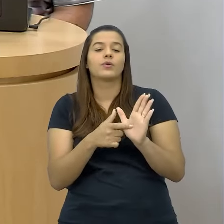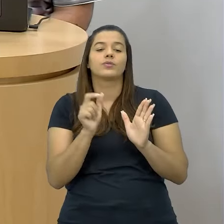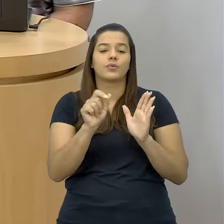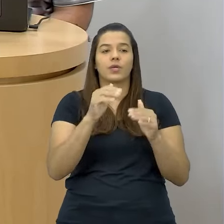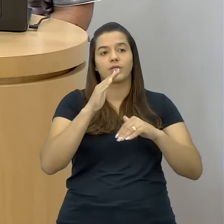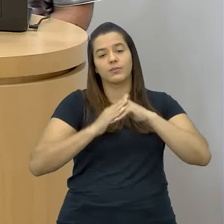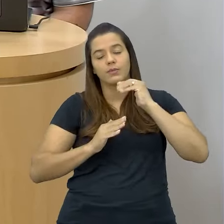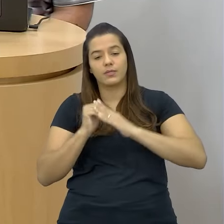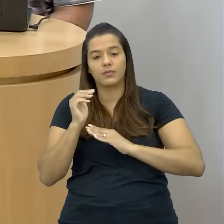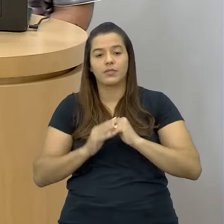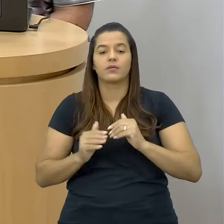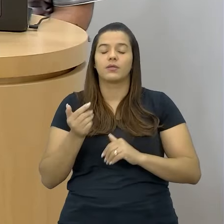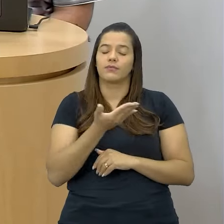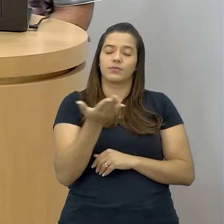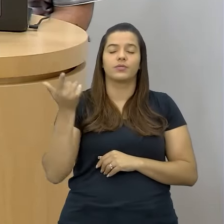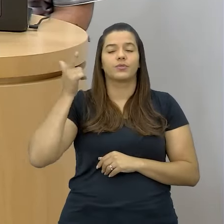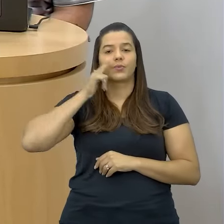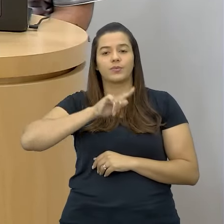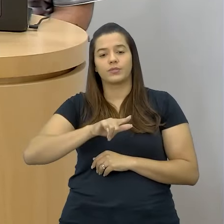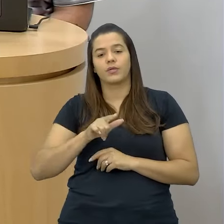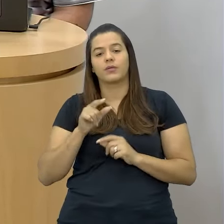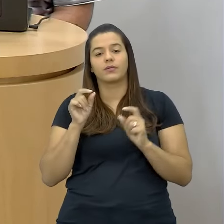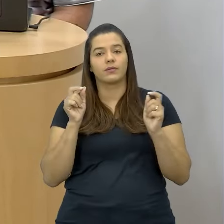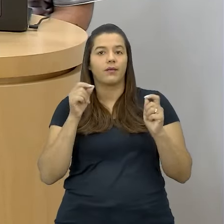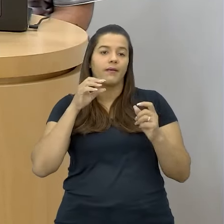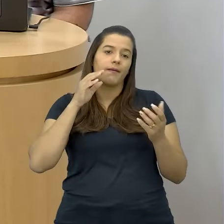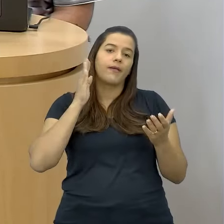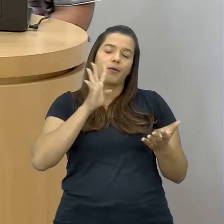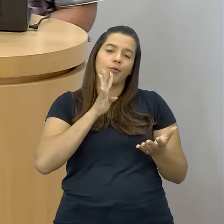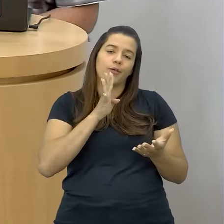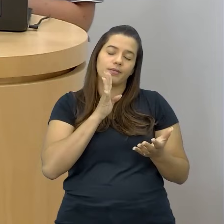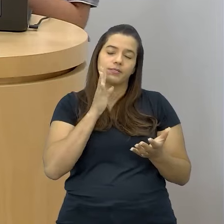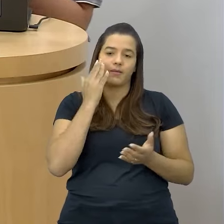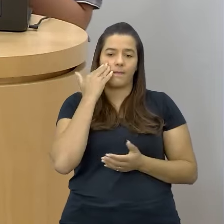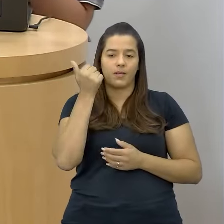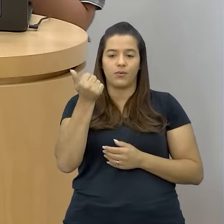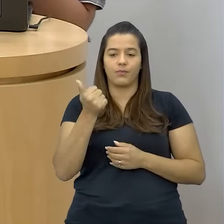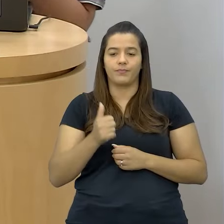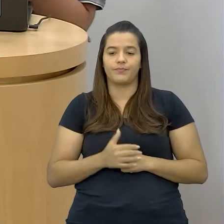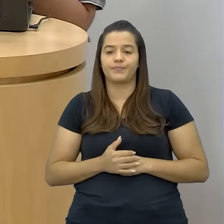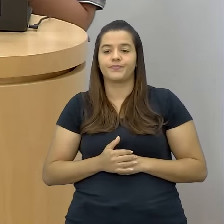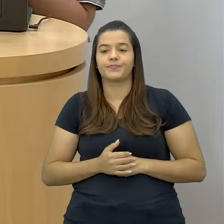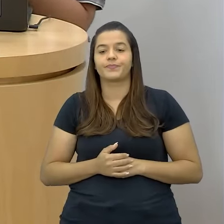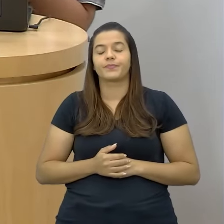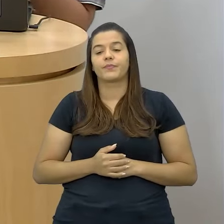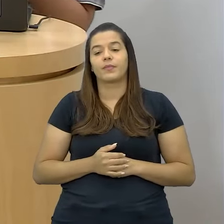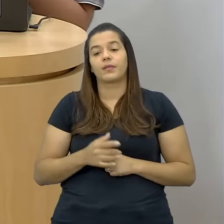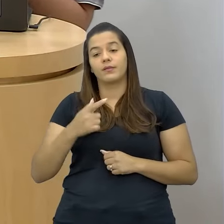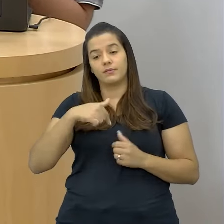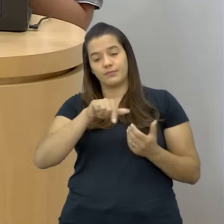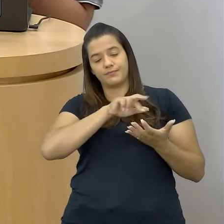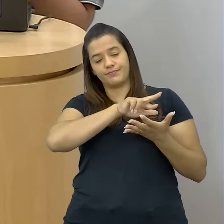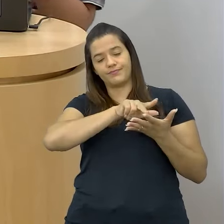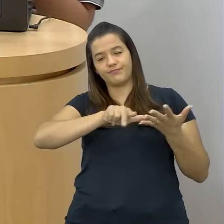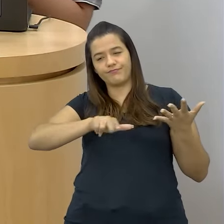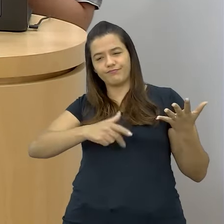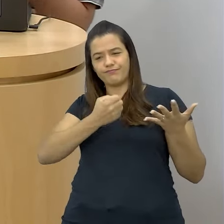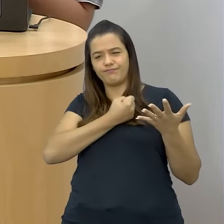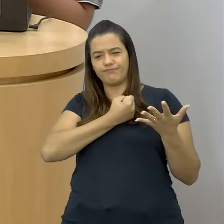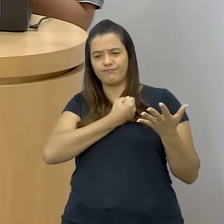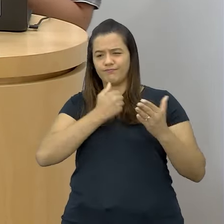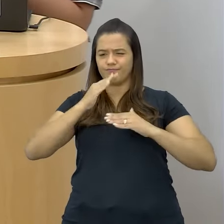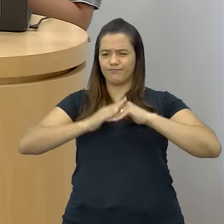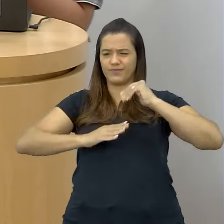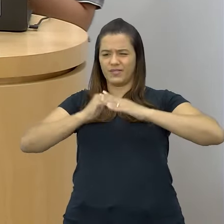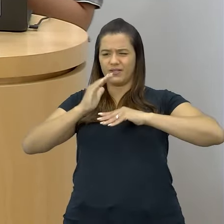habilidade, porque assim vocês conseguem se apropriar melhor do mapa. E lembrando que como essa competência 3 tem várias habilidades, elas vão